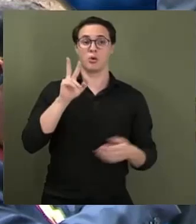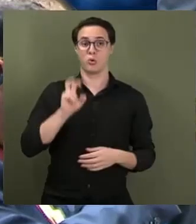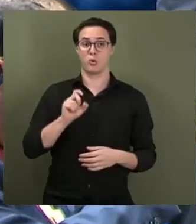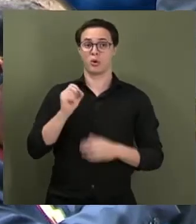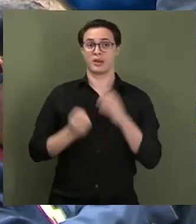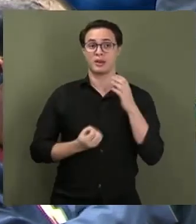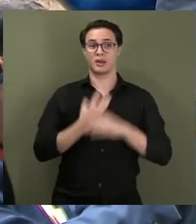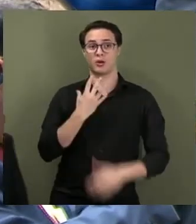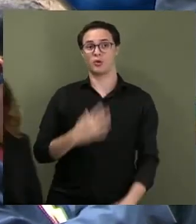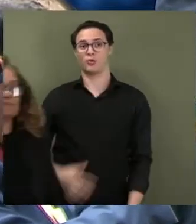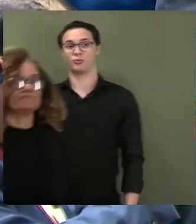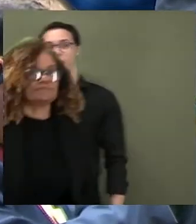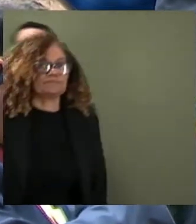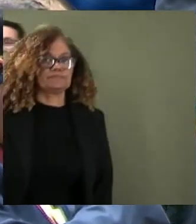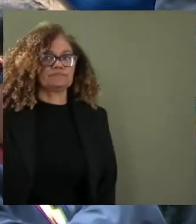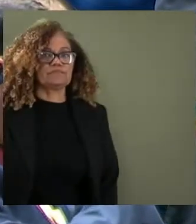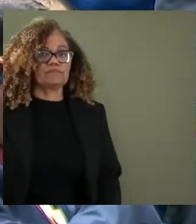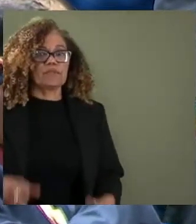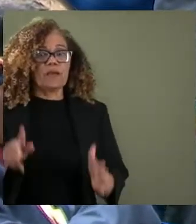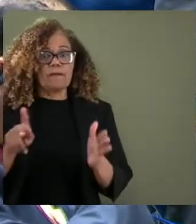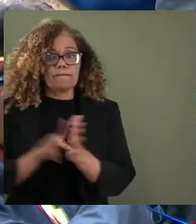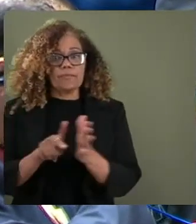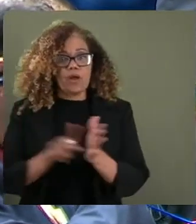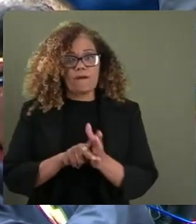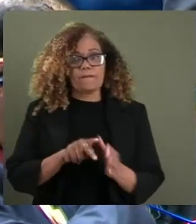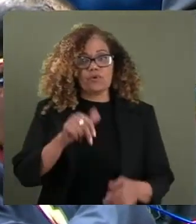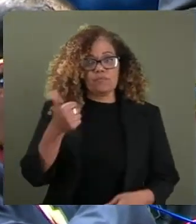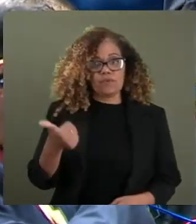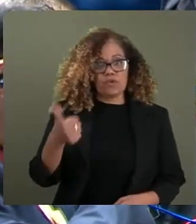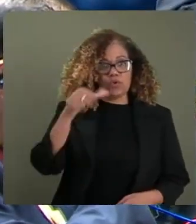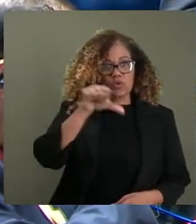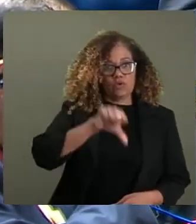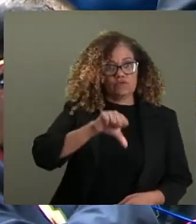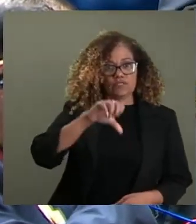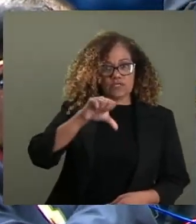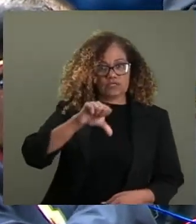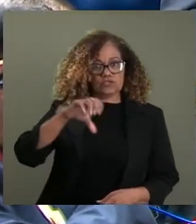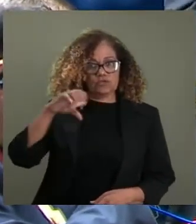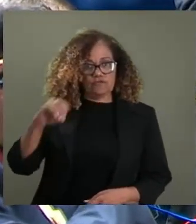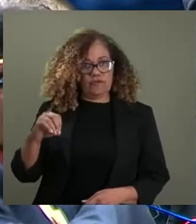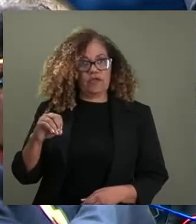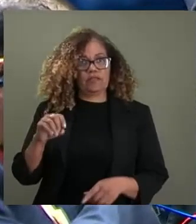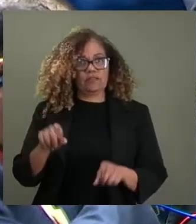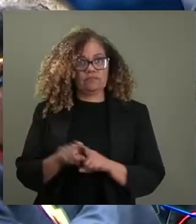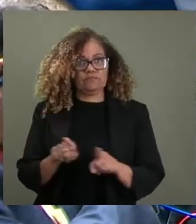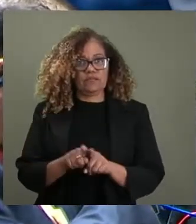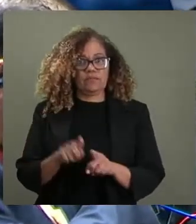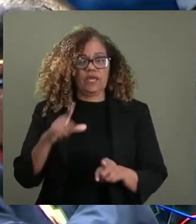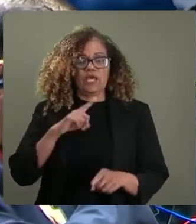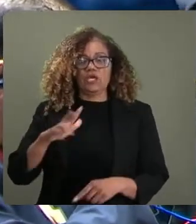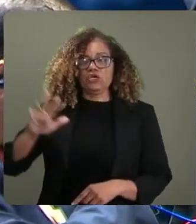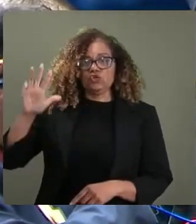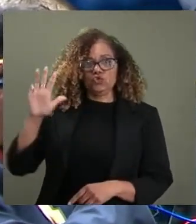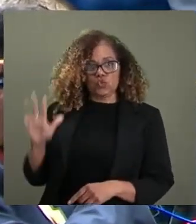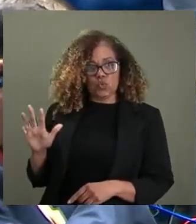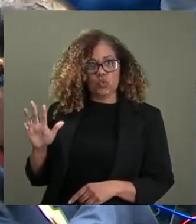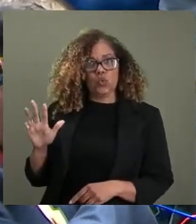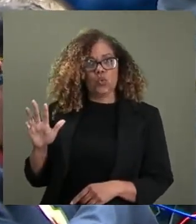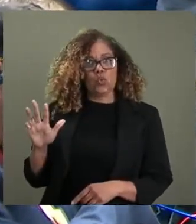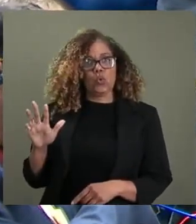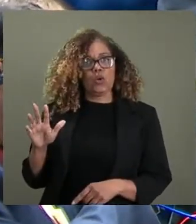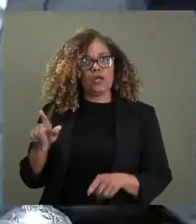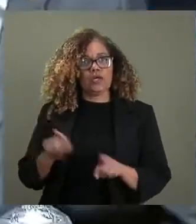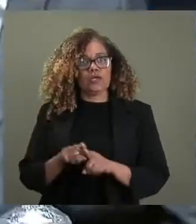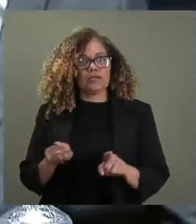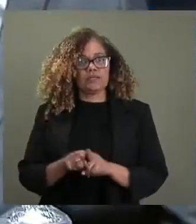Foro do São Paulo, em 1990, por chamamento e articulação de Lula e do então